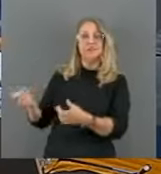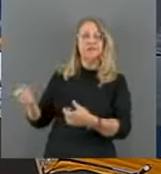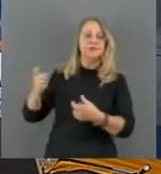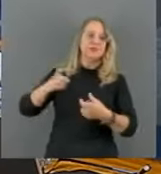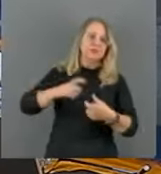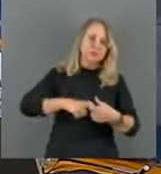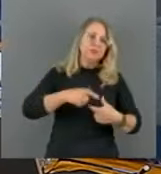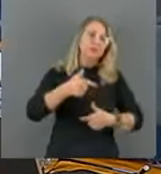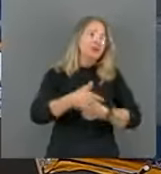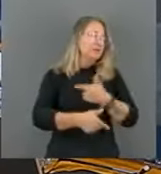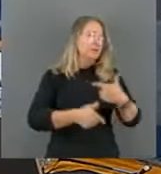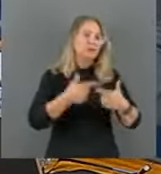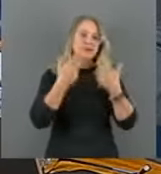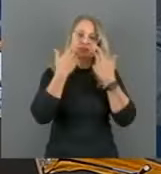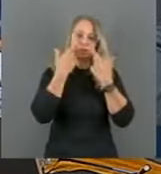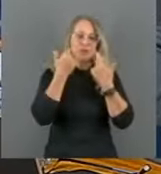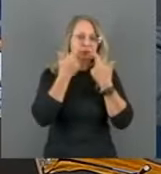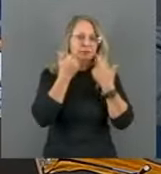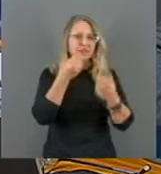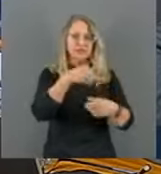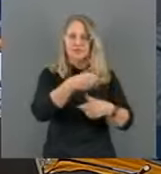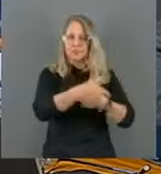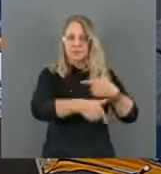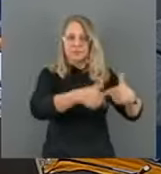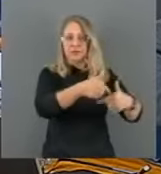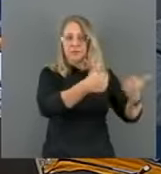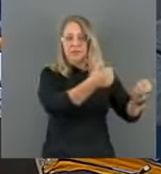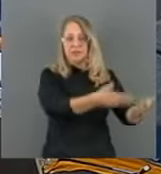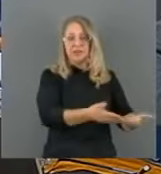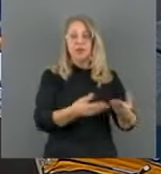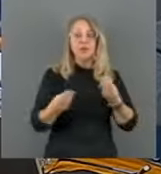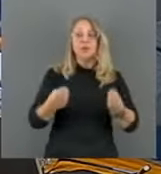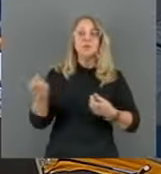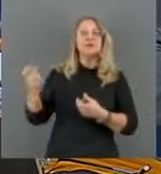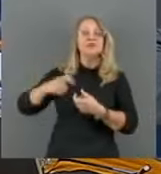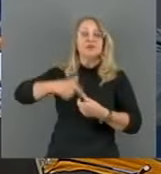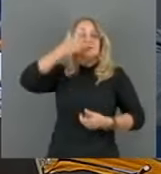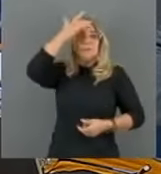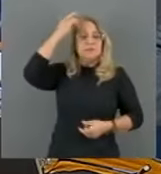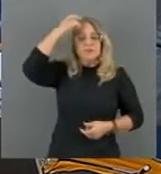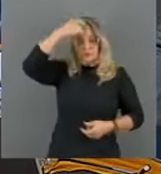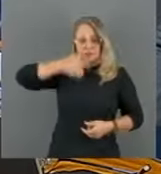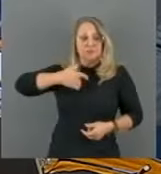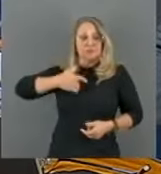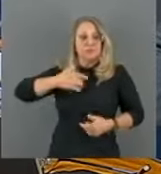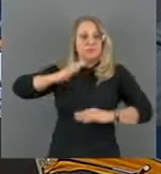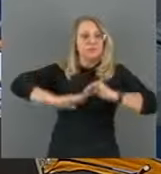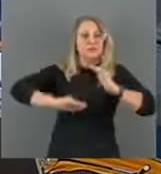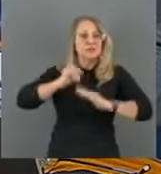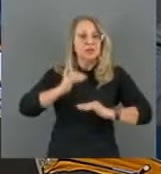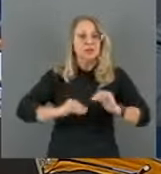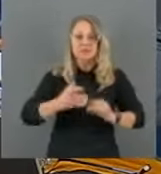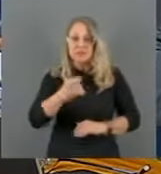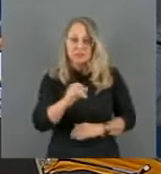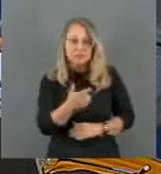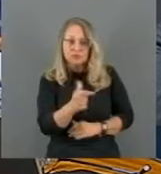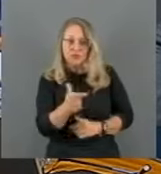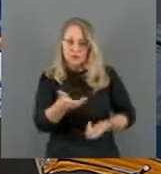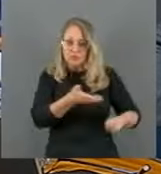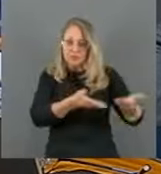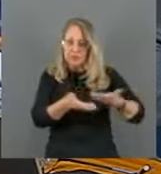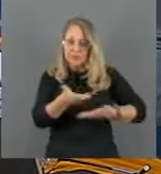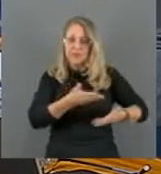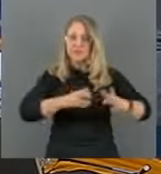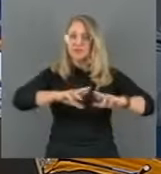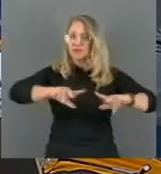a trabalhar normalmente no seu Batalhão E olha como é que volta a cabeça desse profissional se não tiver um tratamento diferenciado